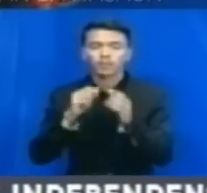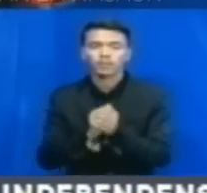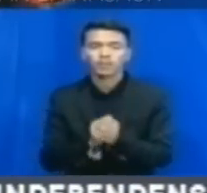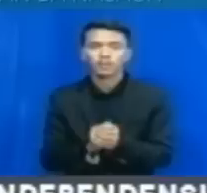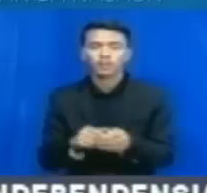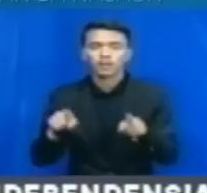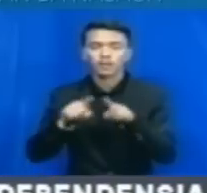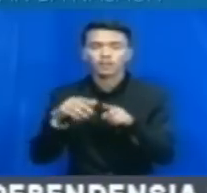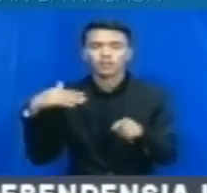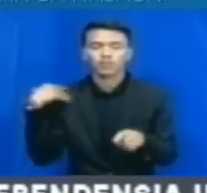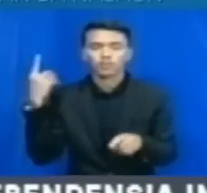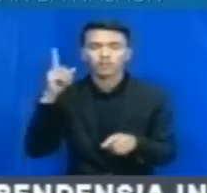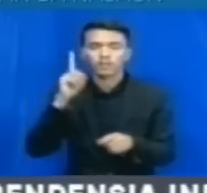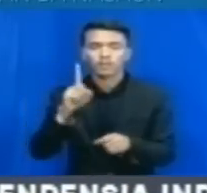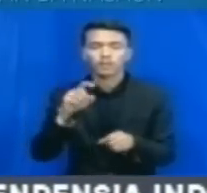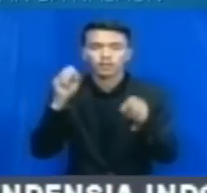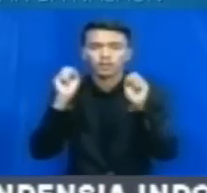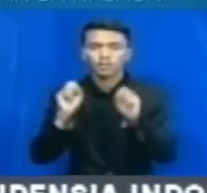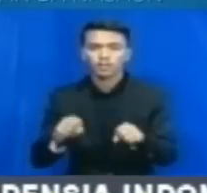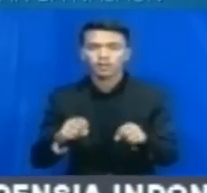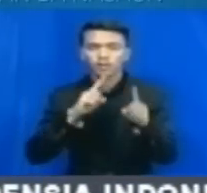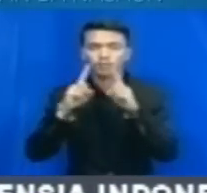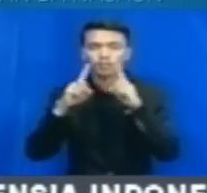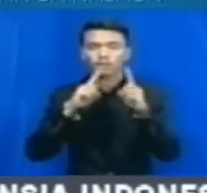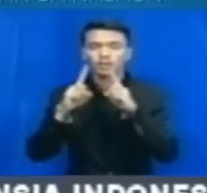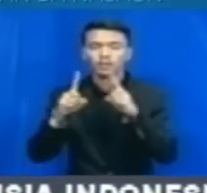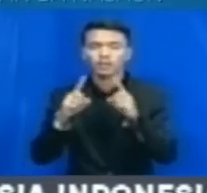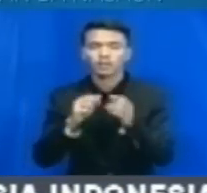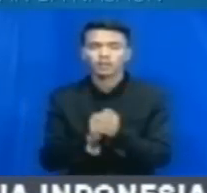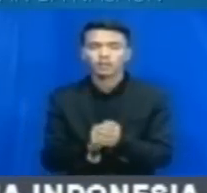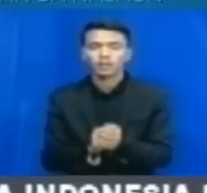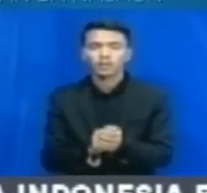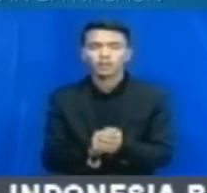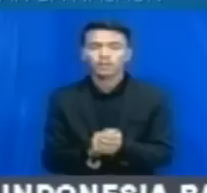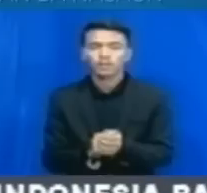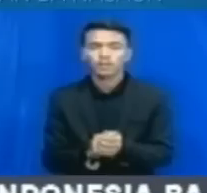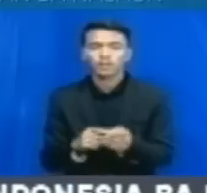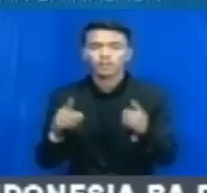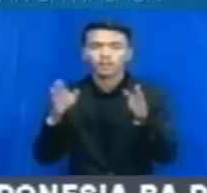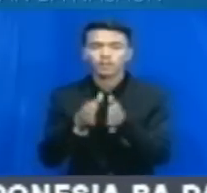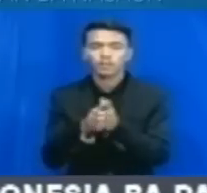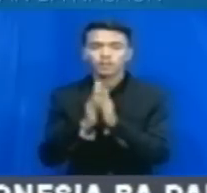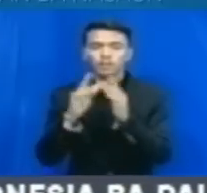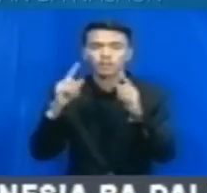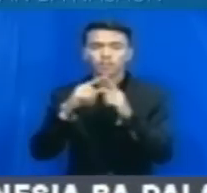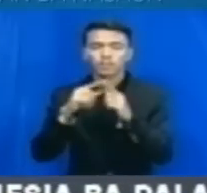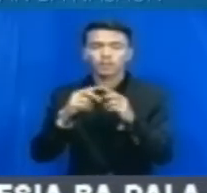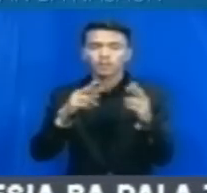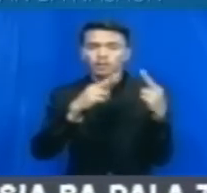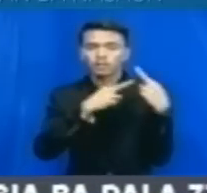nem mas é, nem mas é, nem mas ponto de vista da recomendação da baia parte